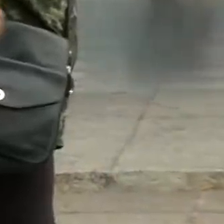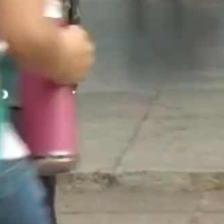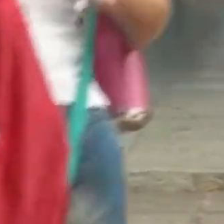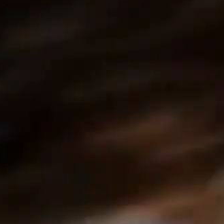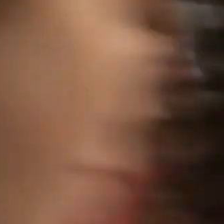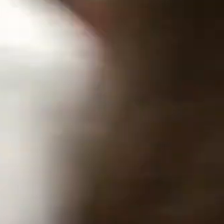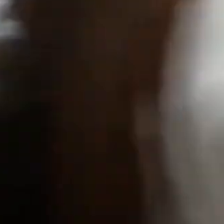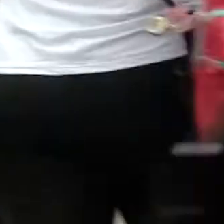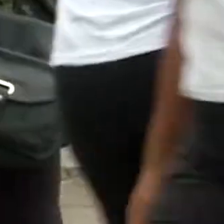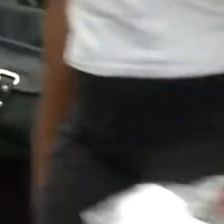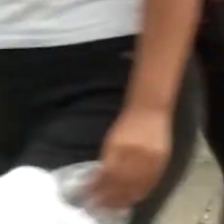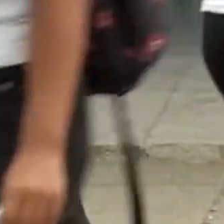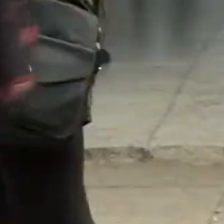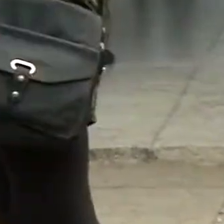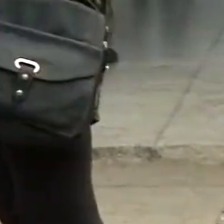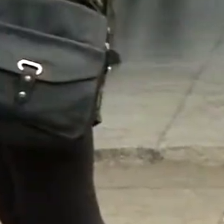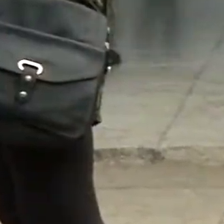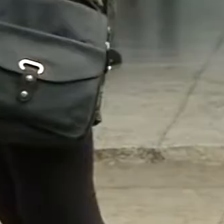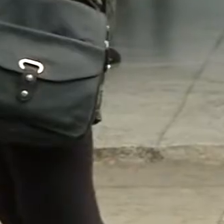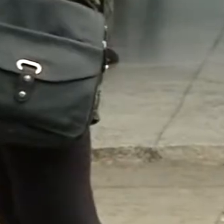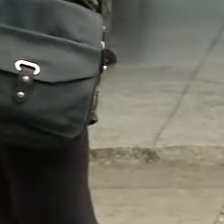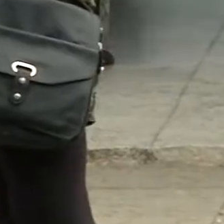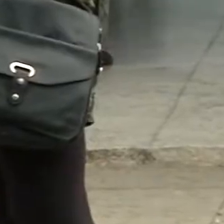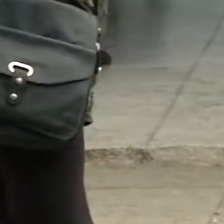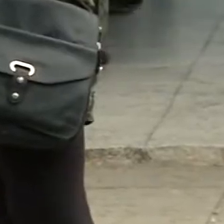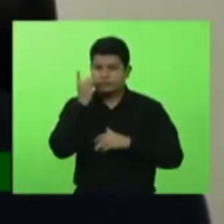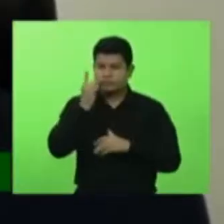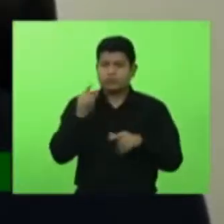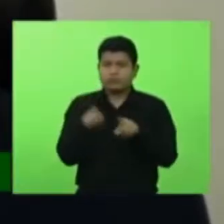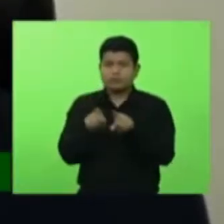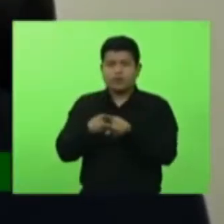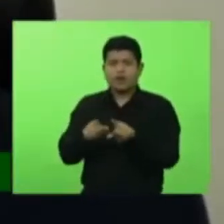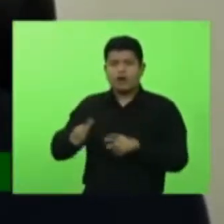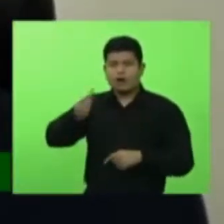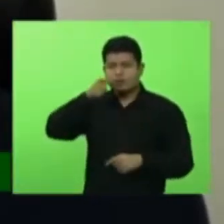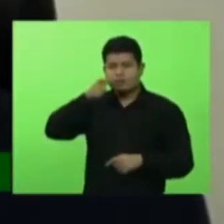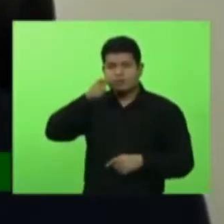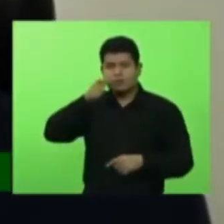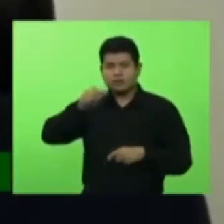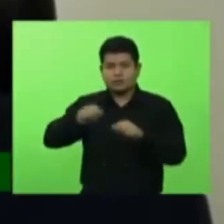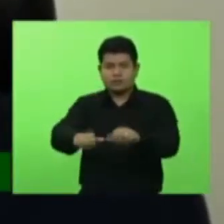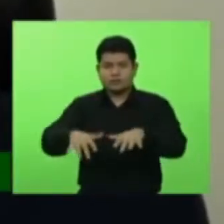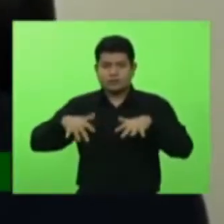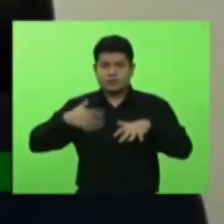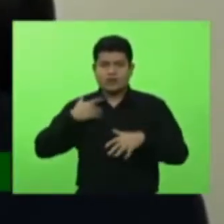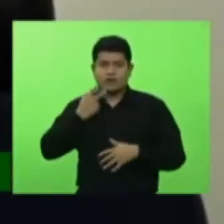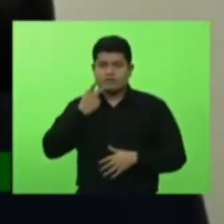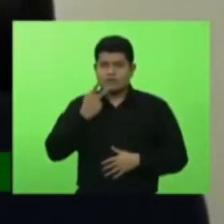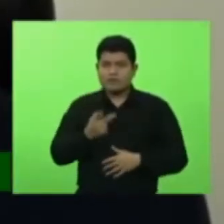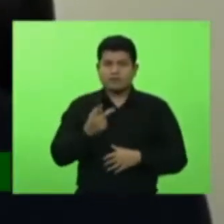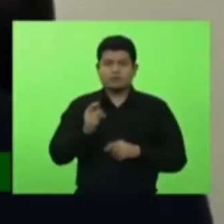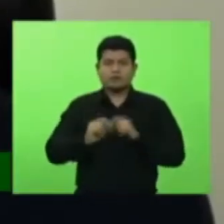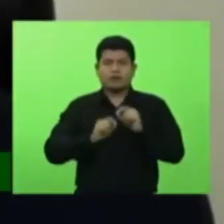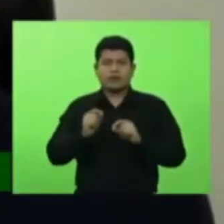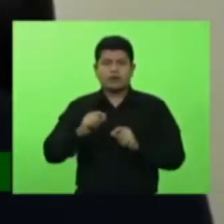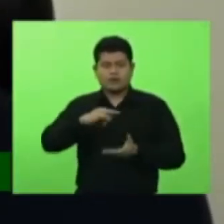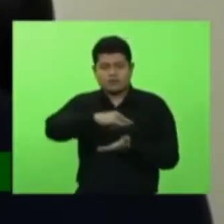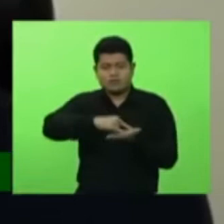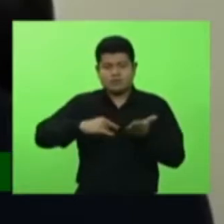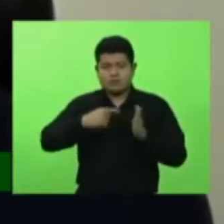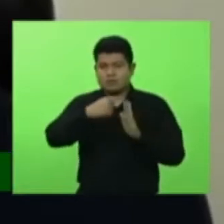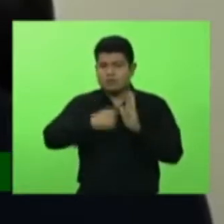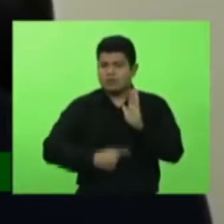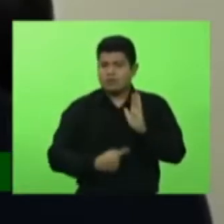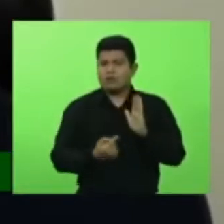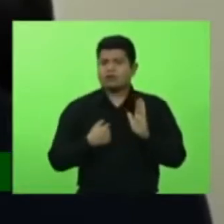adolescente, esta última presidida pelo parlamentar. Falamos de um documento fundamental para que os estudantes